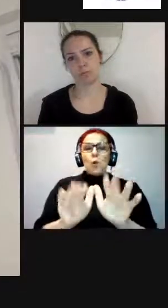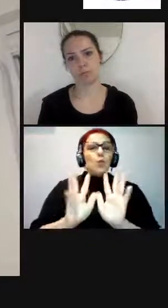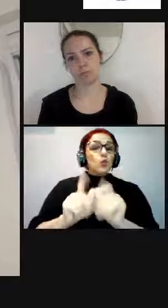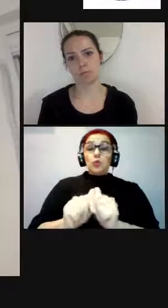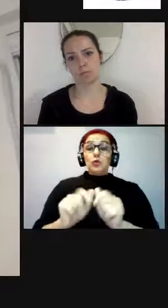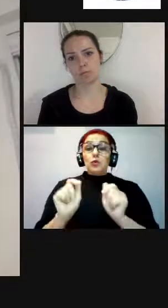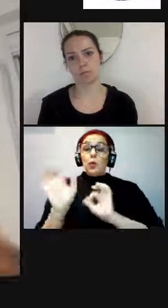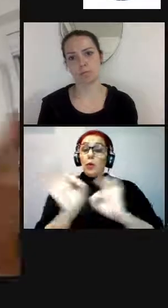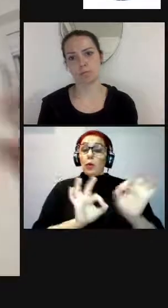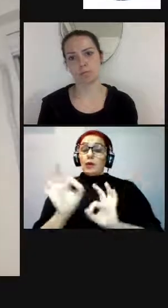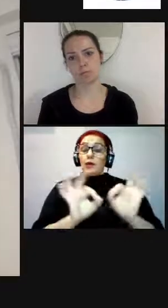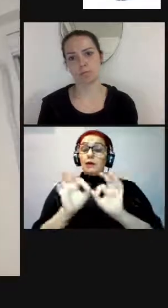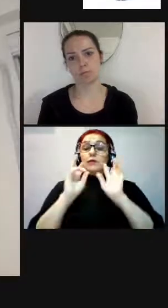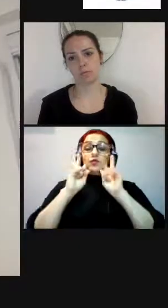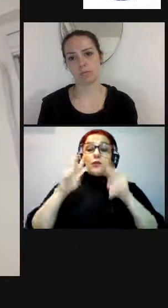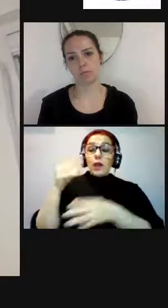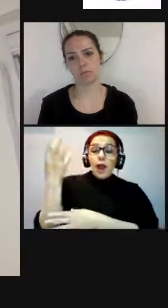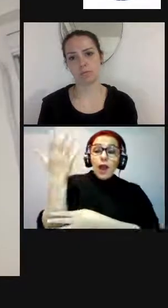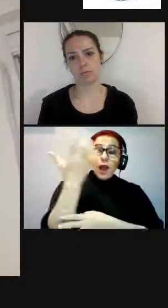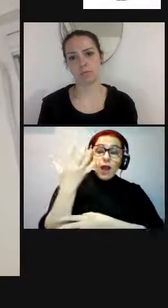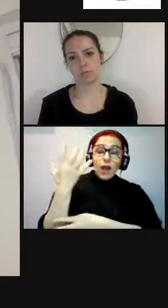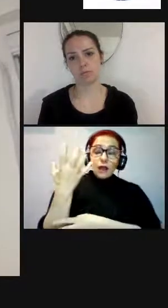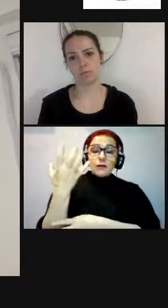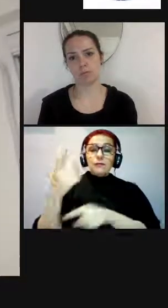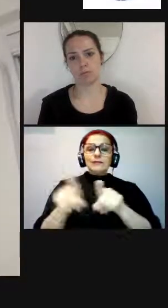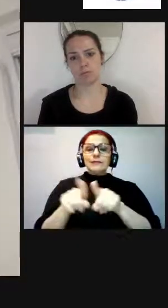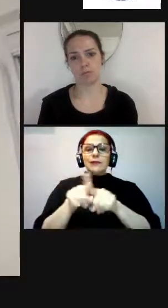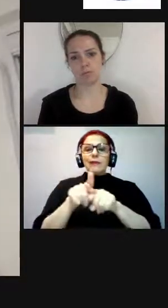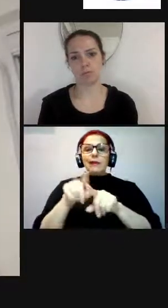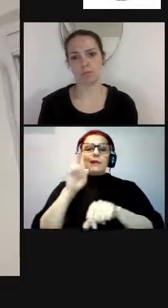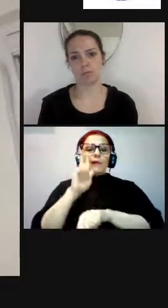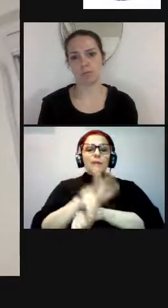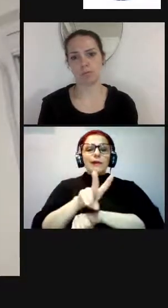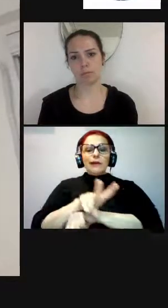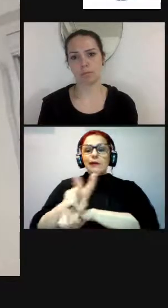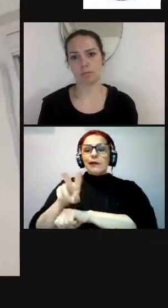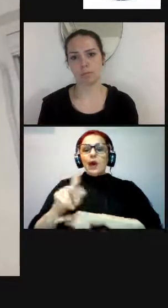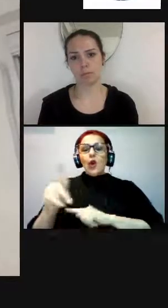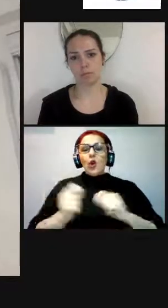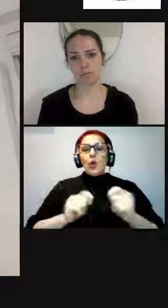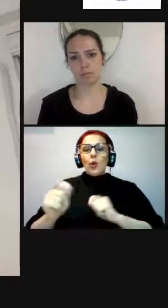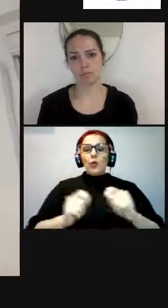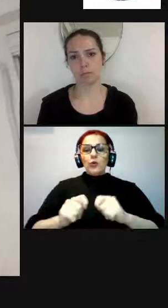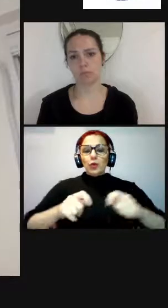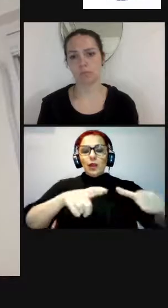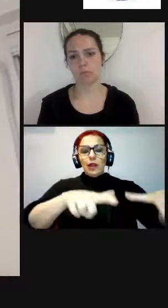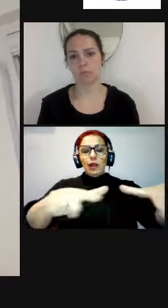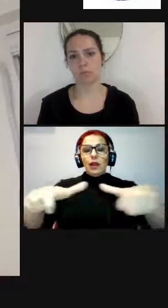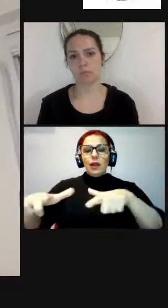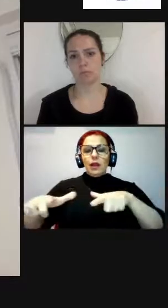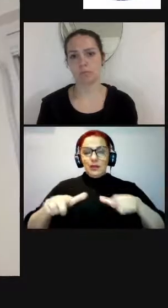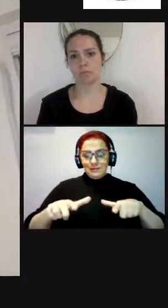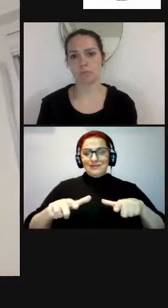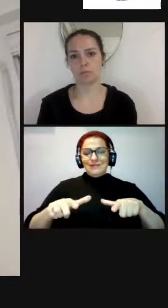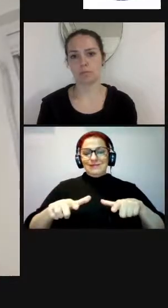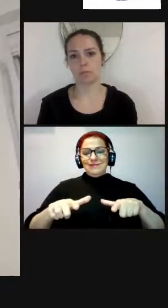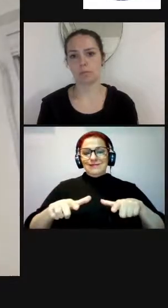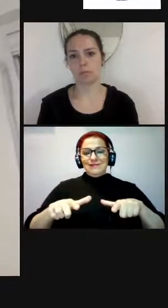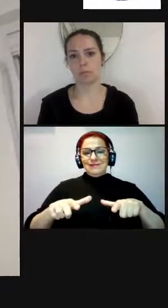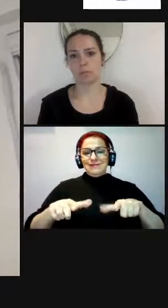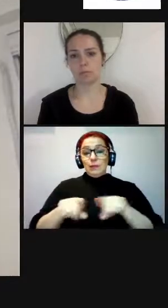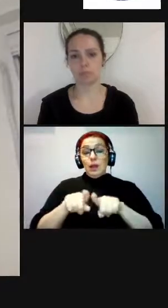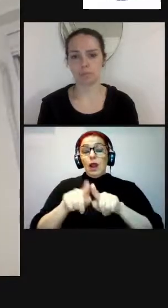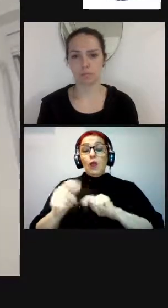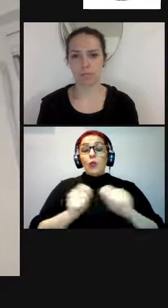para cobertura vegetal trabalho também conscientização de ambientes agora em meio a pandemia da covid-19 a sanitização de ambientes